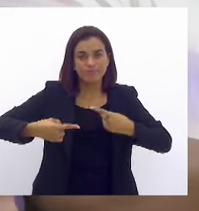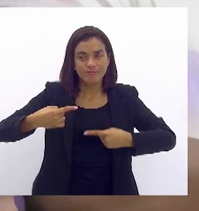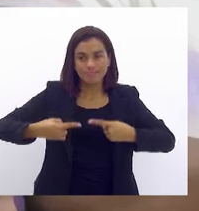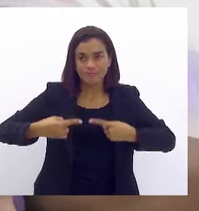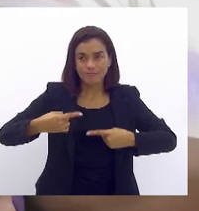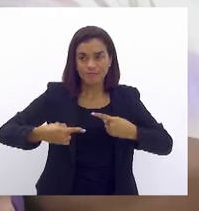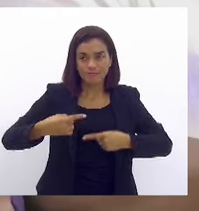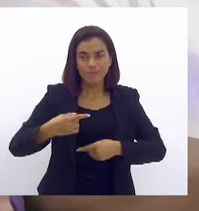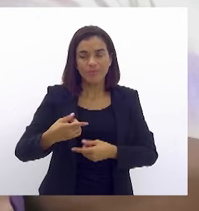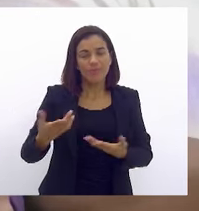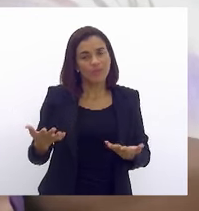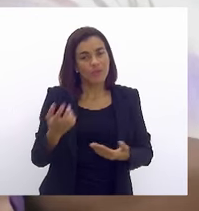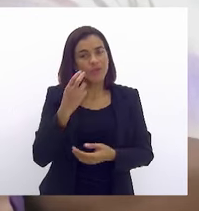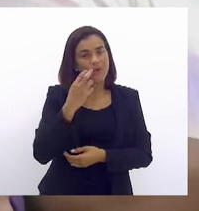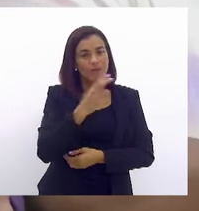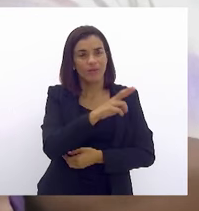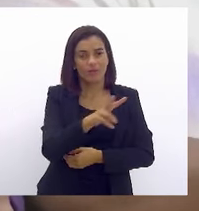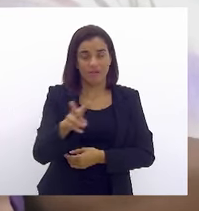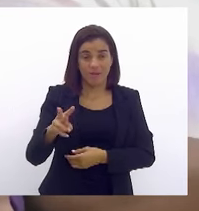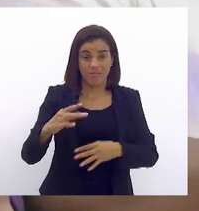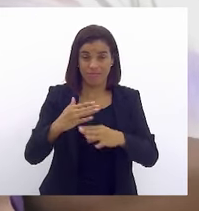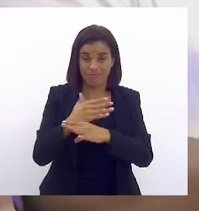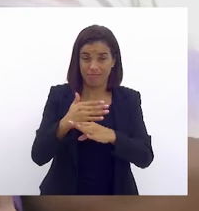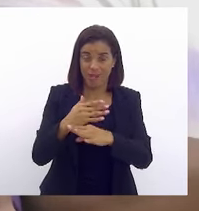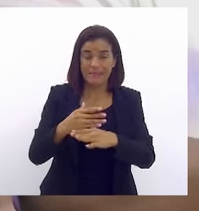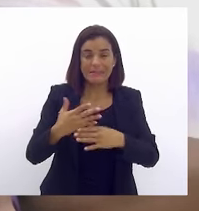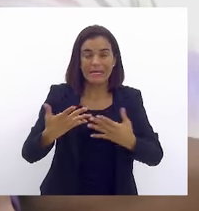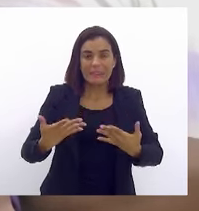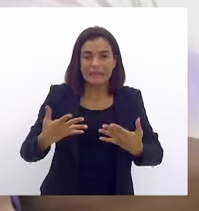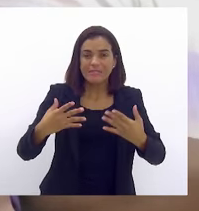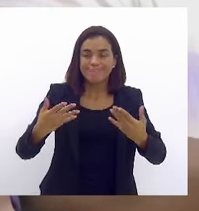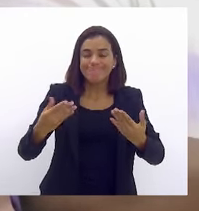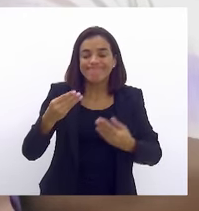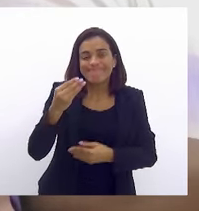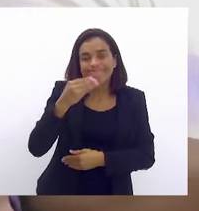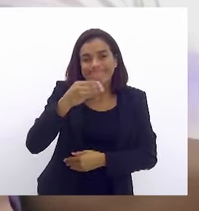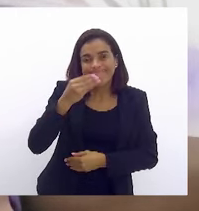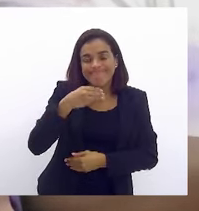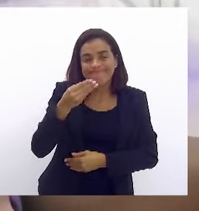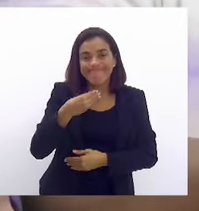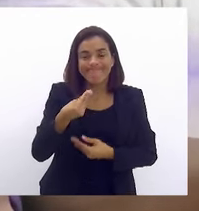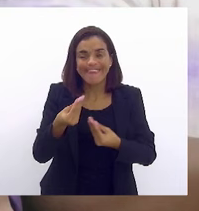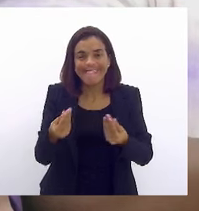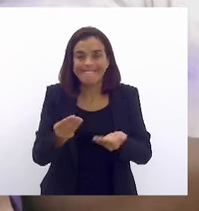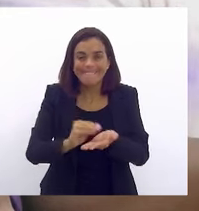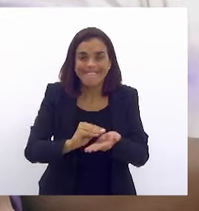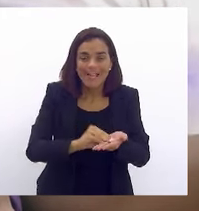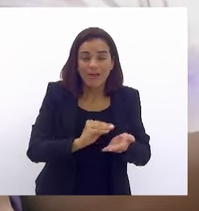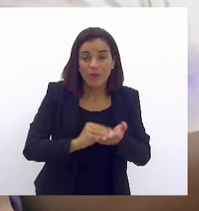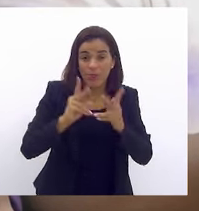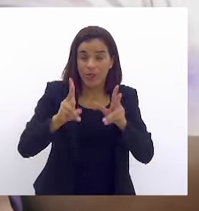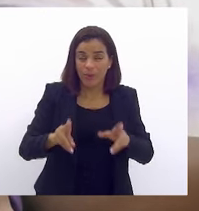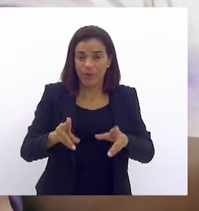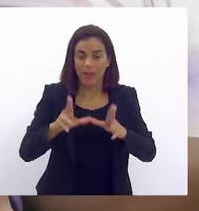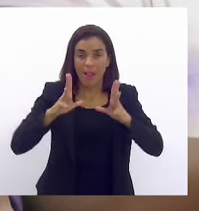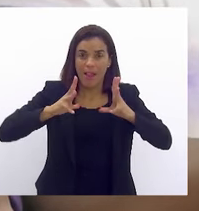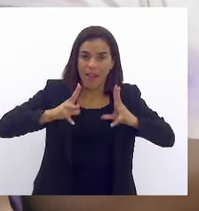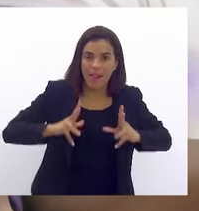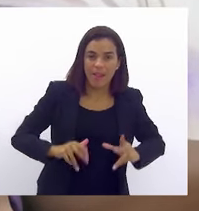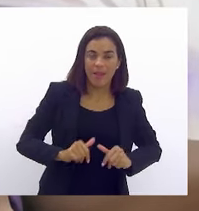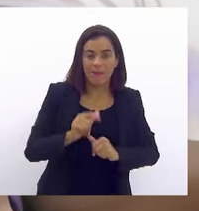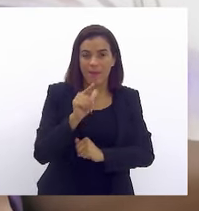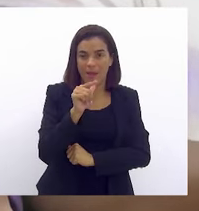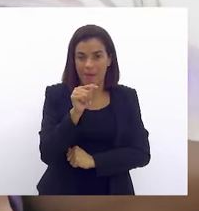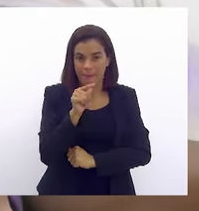gente vê que nossa cidade é muito precária, a gente não tinha condição de fazer as coisas, como esgotamento. E a Beira